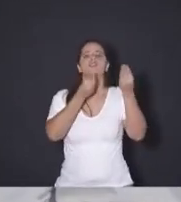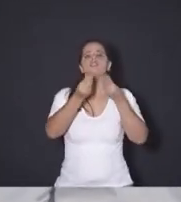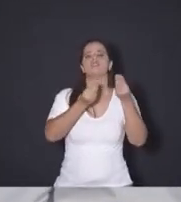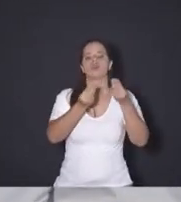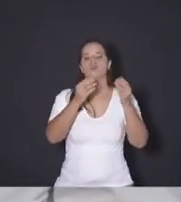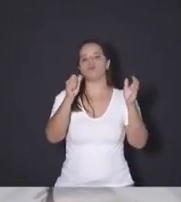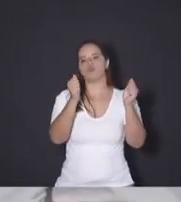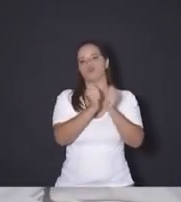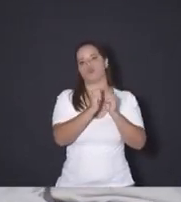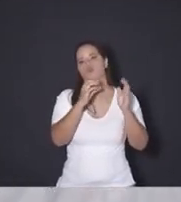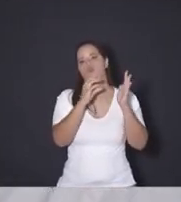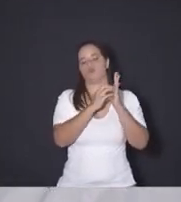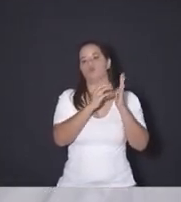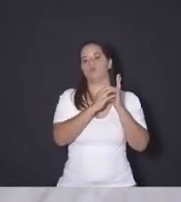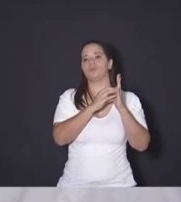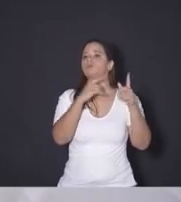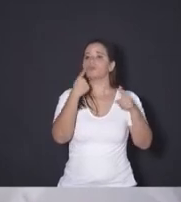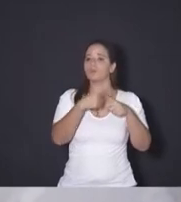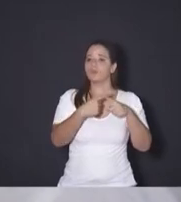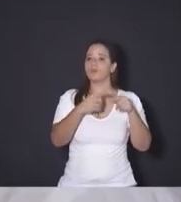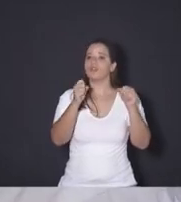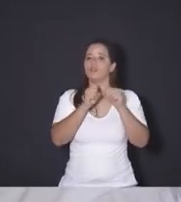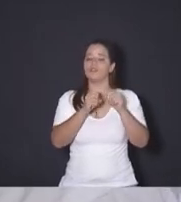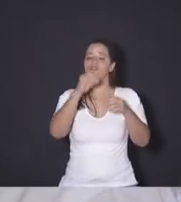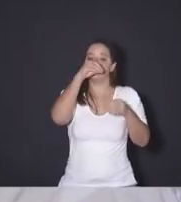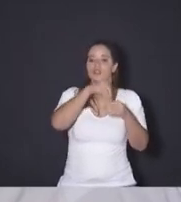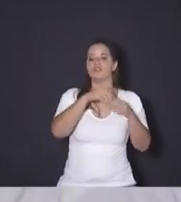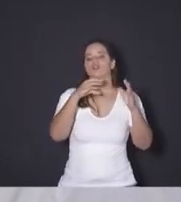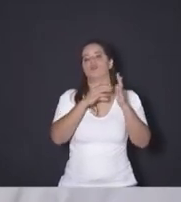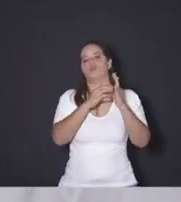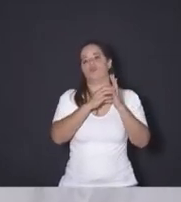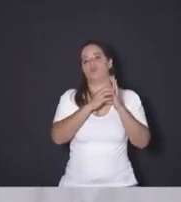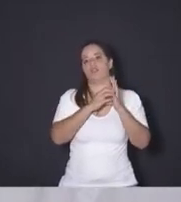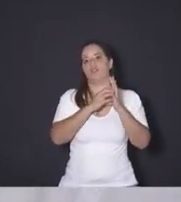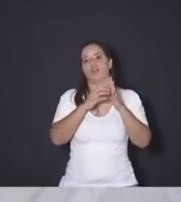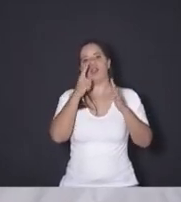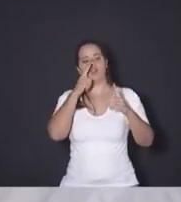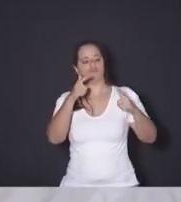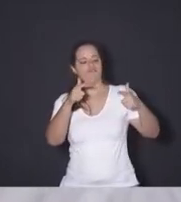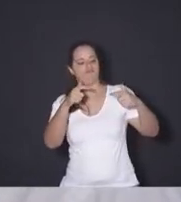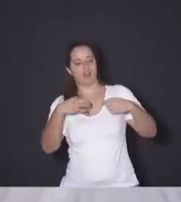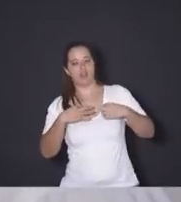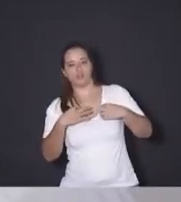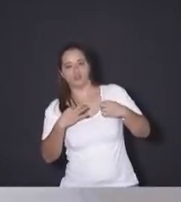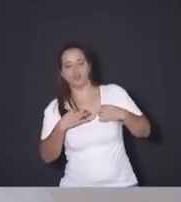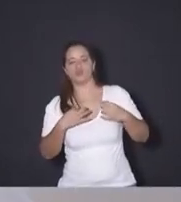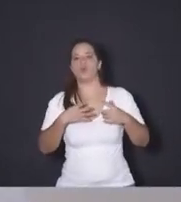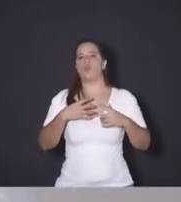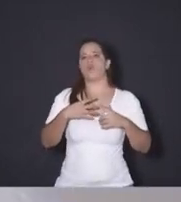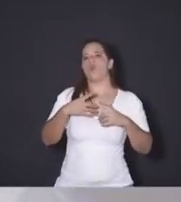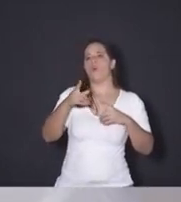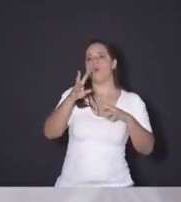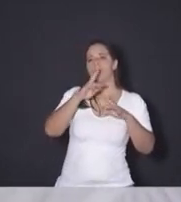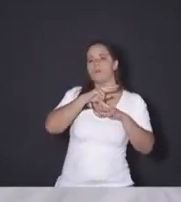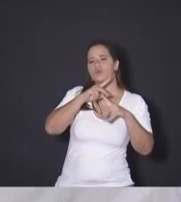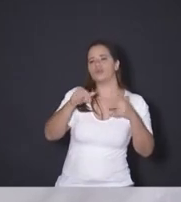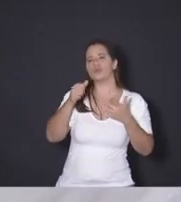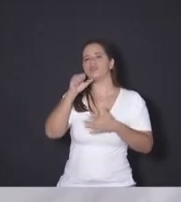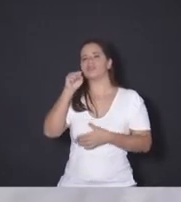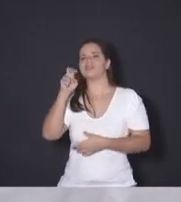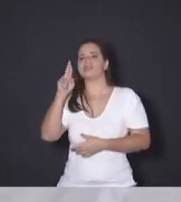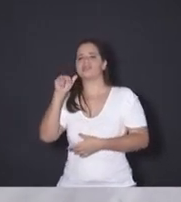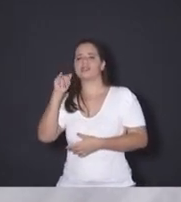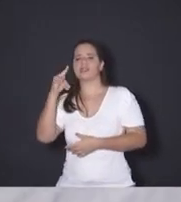a comunidade porque tudo é feito na comunidade as estamparias não é todo um processo de grafia